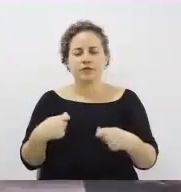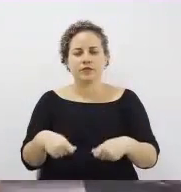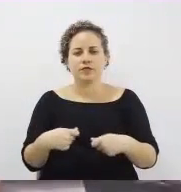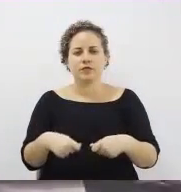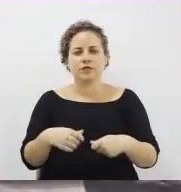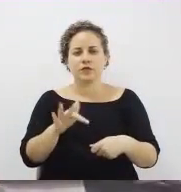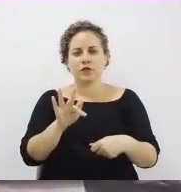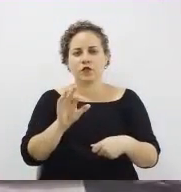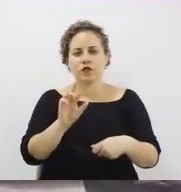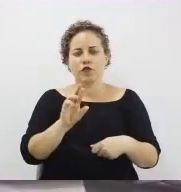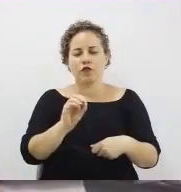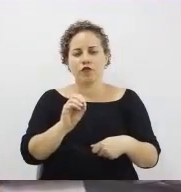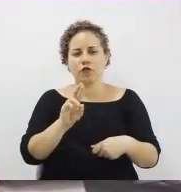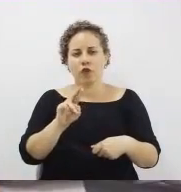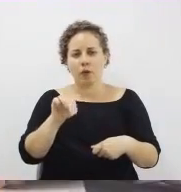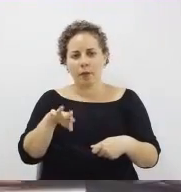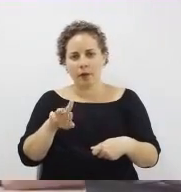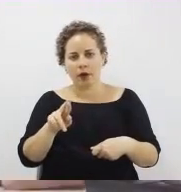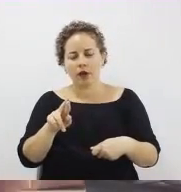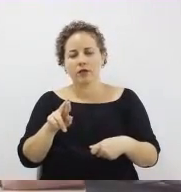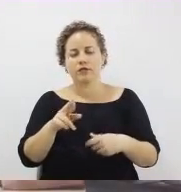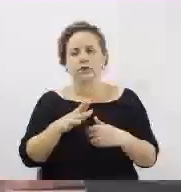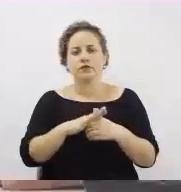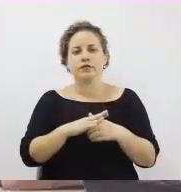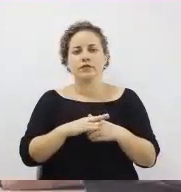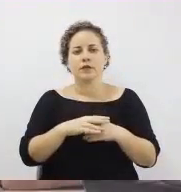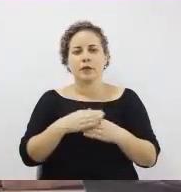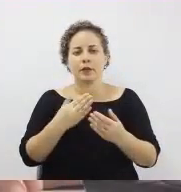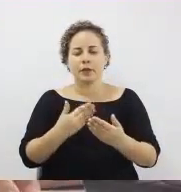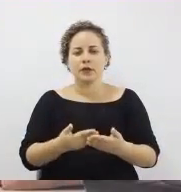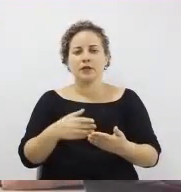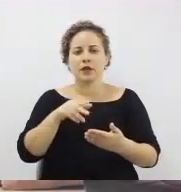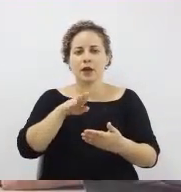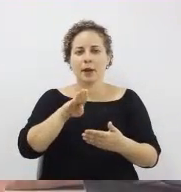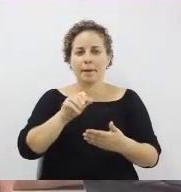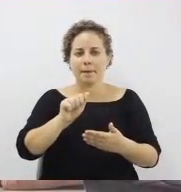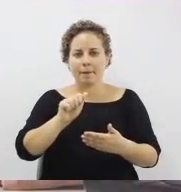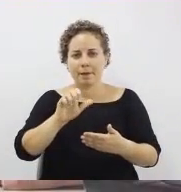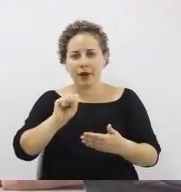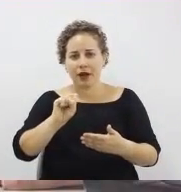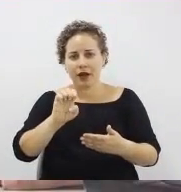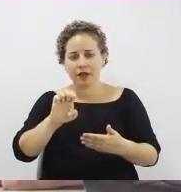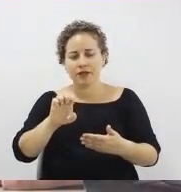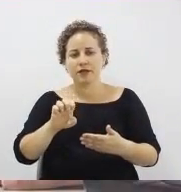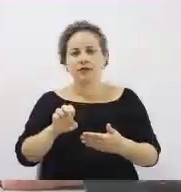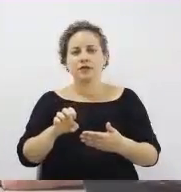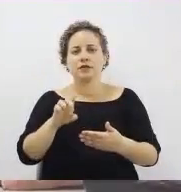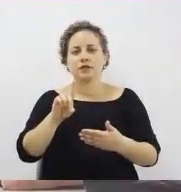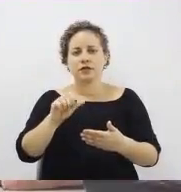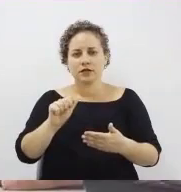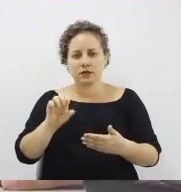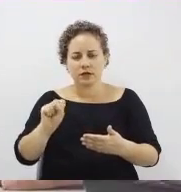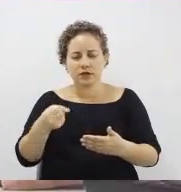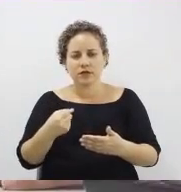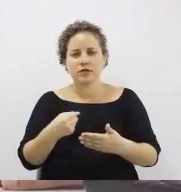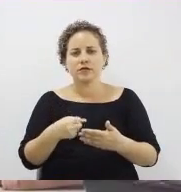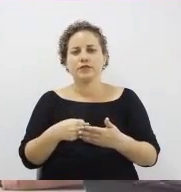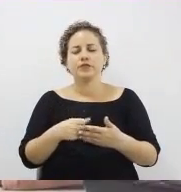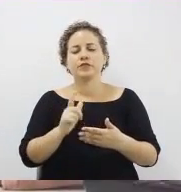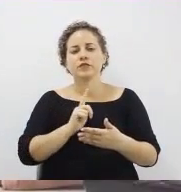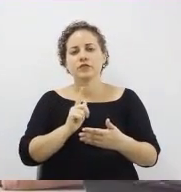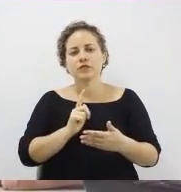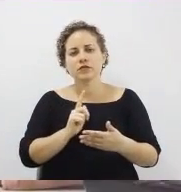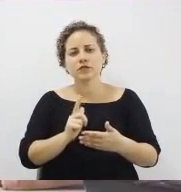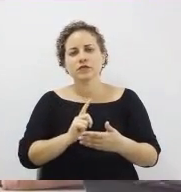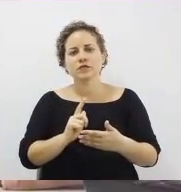formar e manter bases de dados, utilizar os sistemas que estiverem disponíveis na companhia para